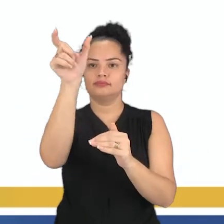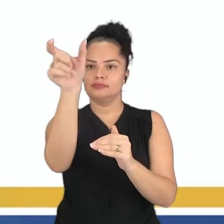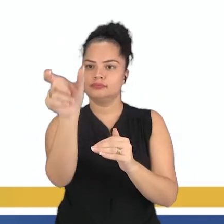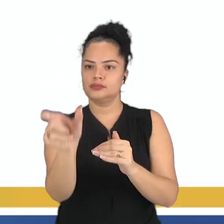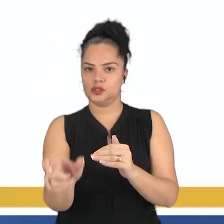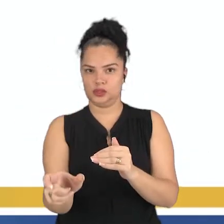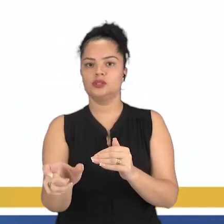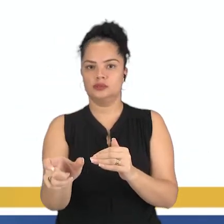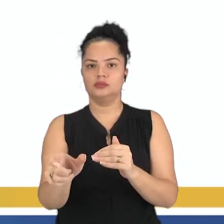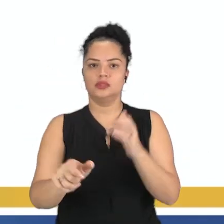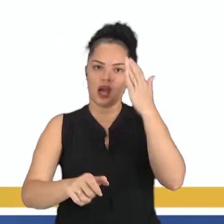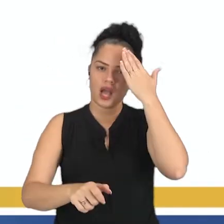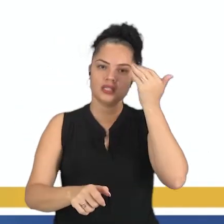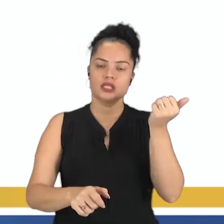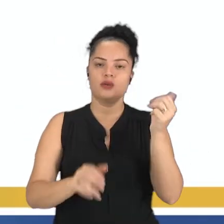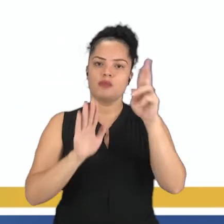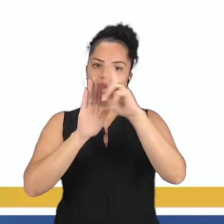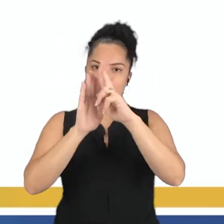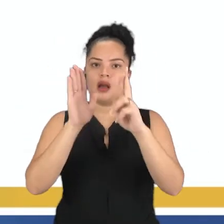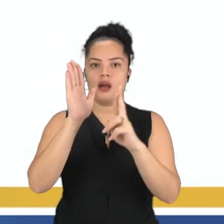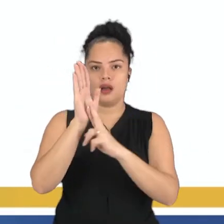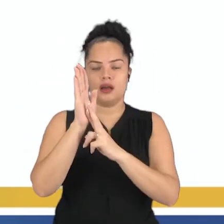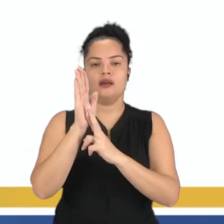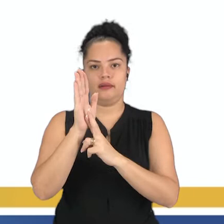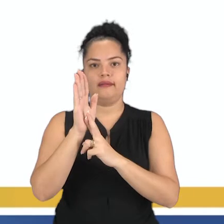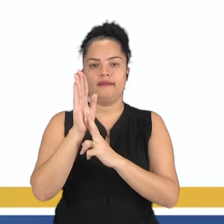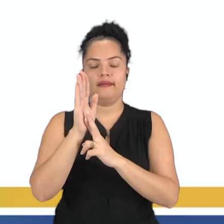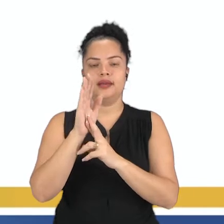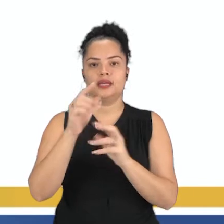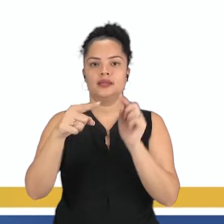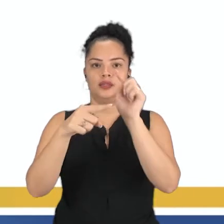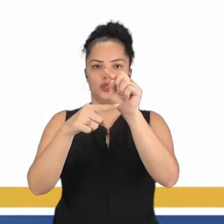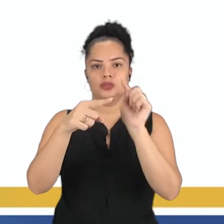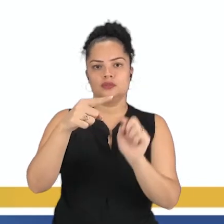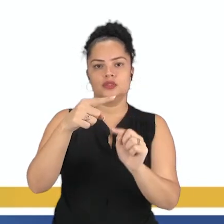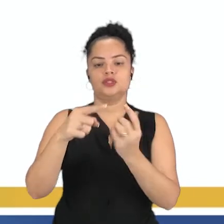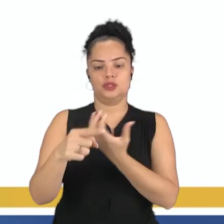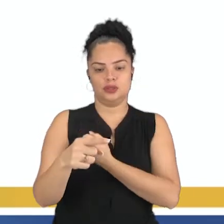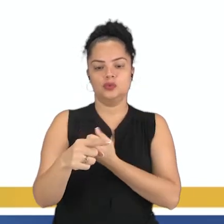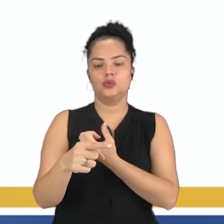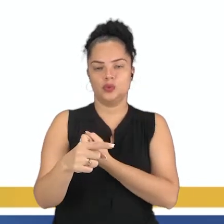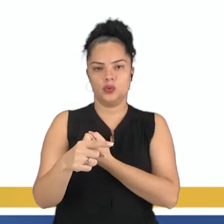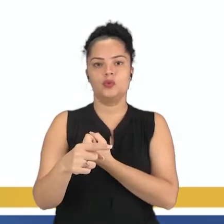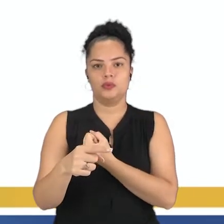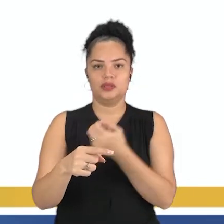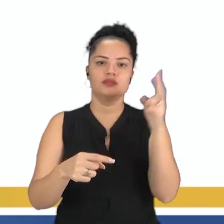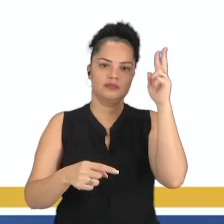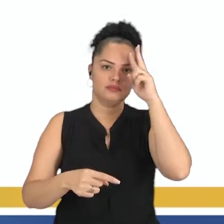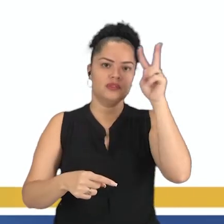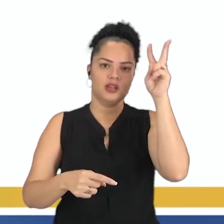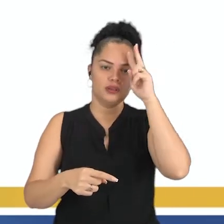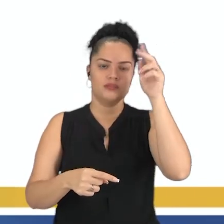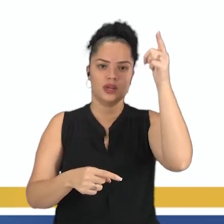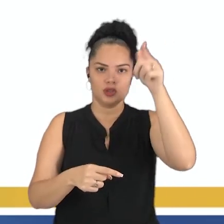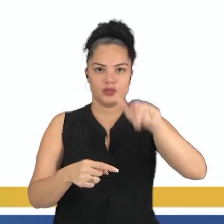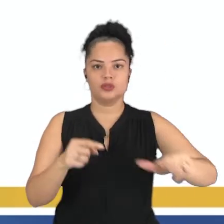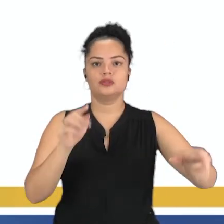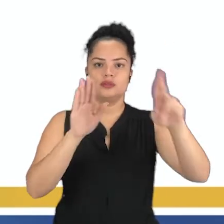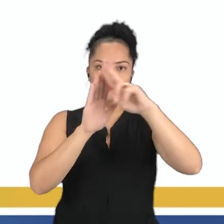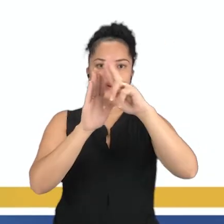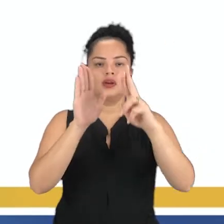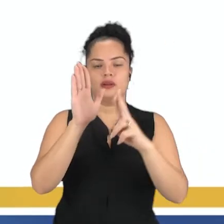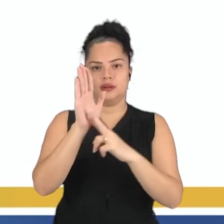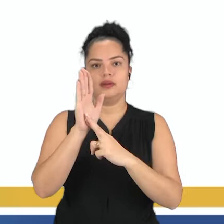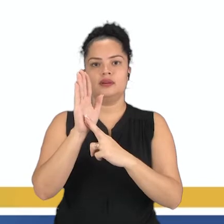vir esse método. Então, dividir dois números racionais é o mesmo que multiplicar o primeiro pelo inverso multiplicativo